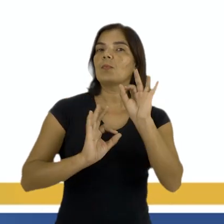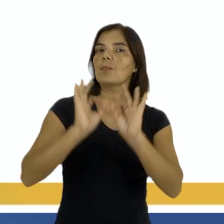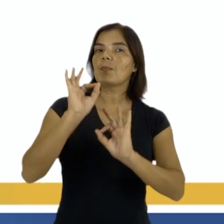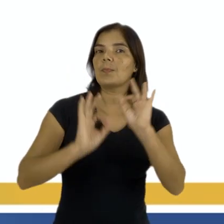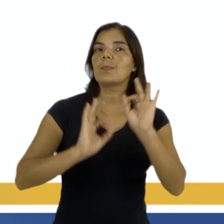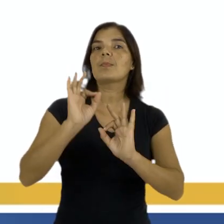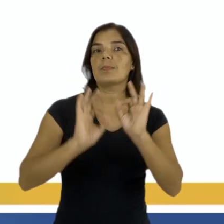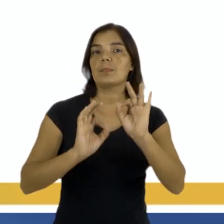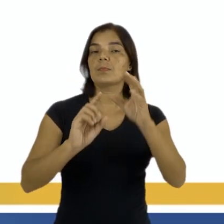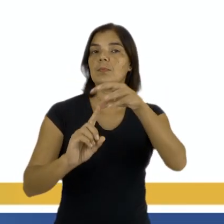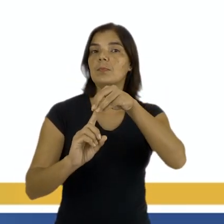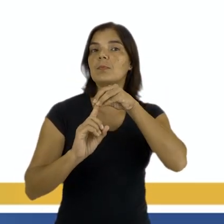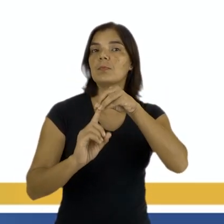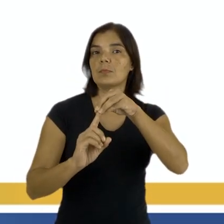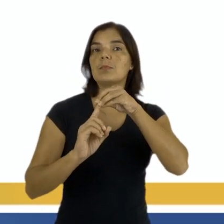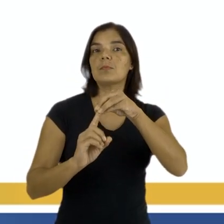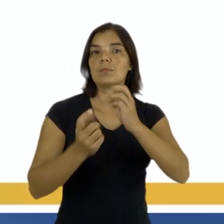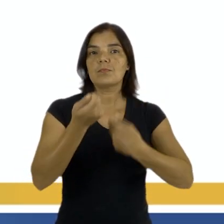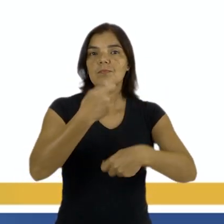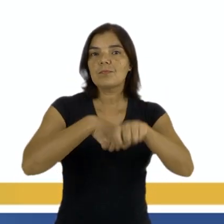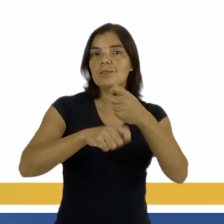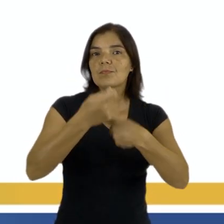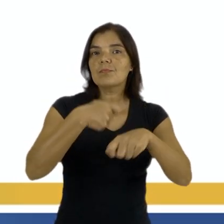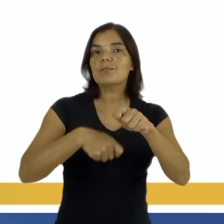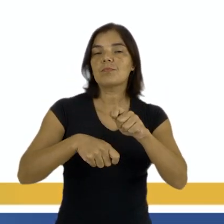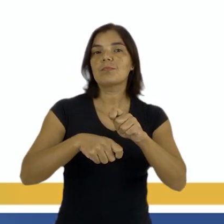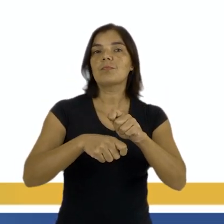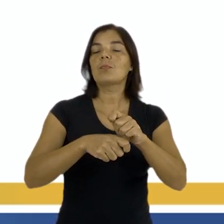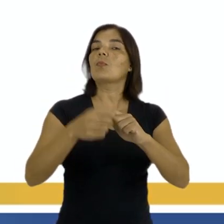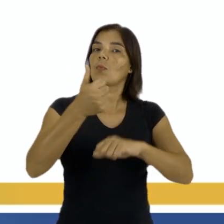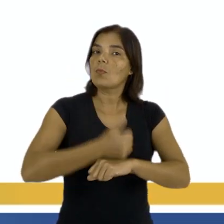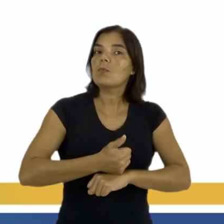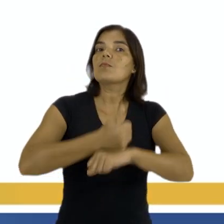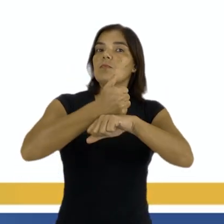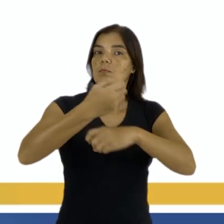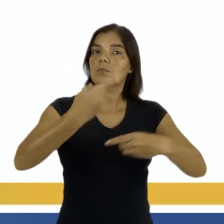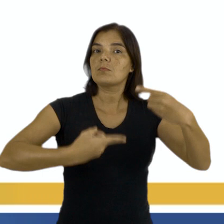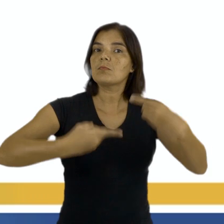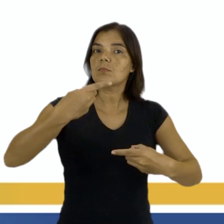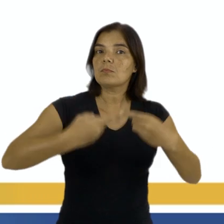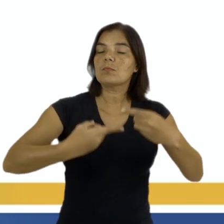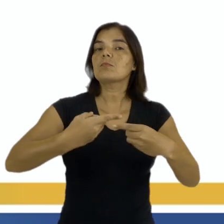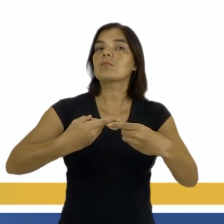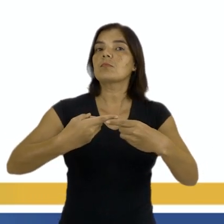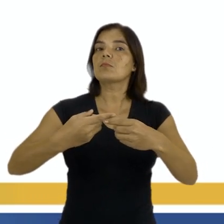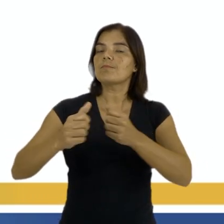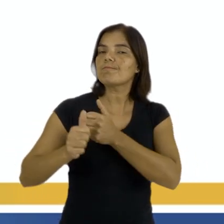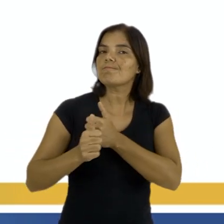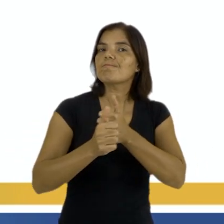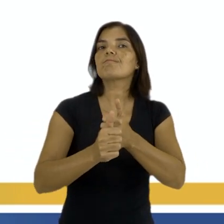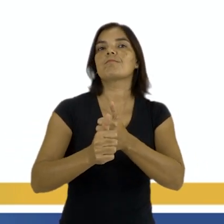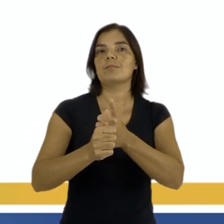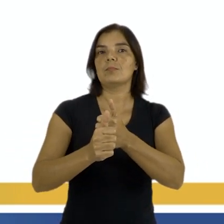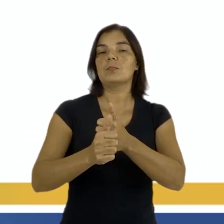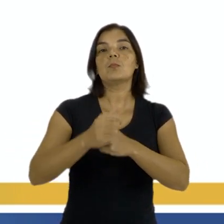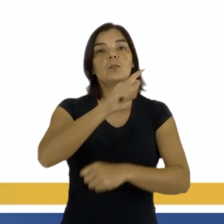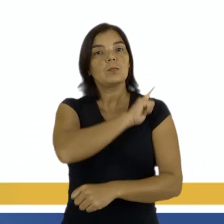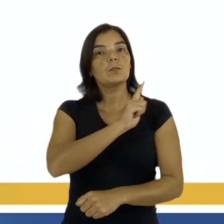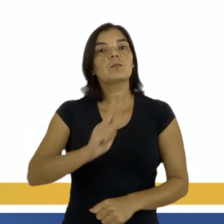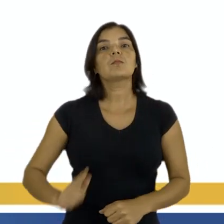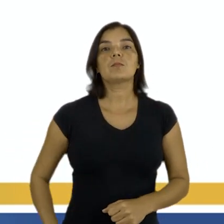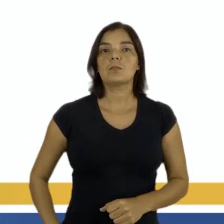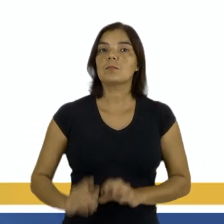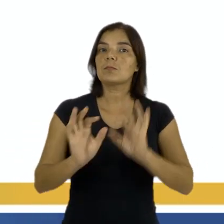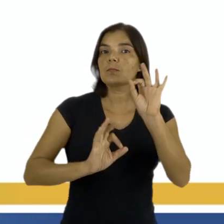organização que tem como função administrar, liderar uma unidade política e conduzir o seu destino. O governo ele vai